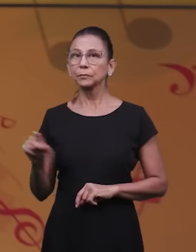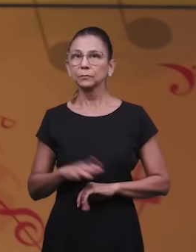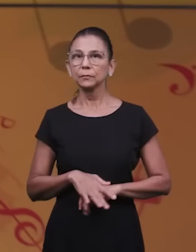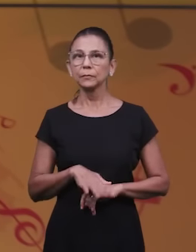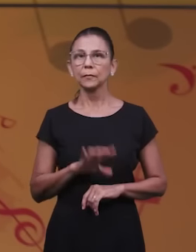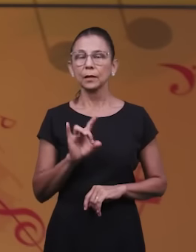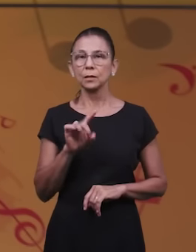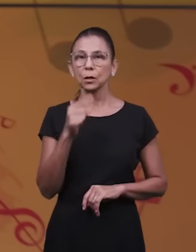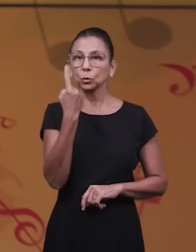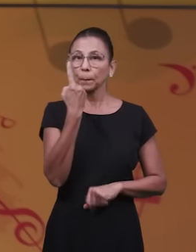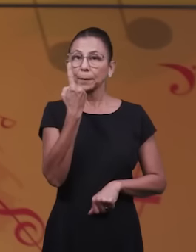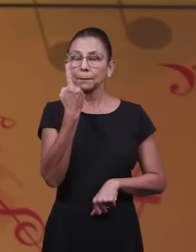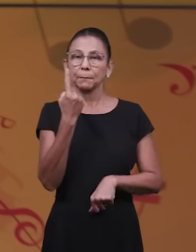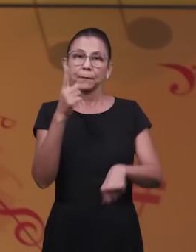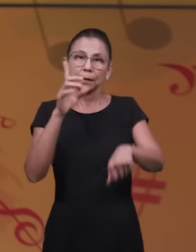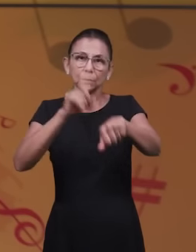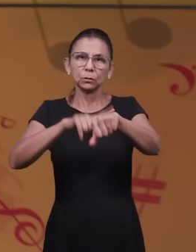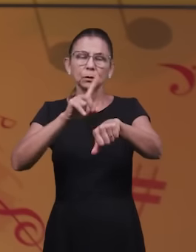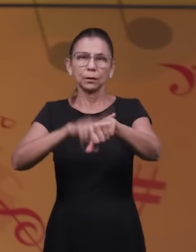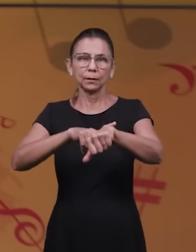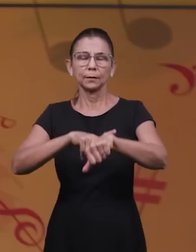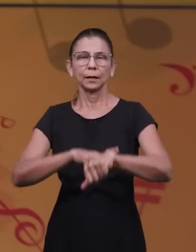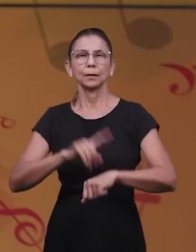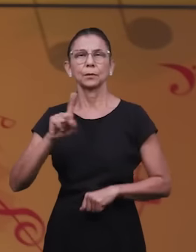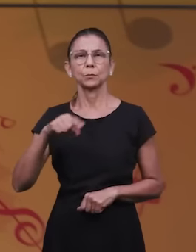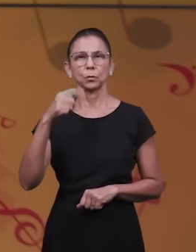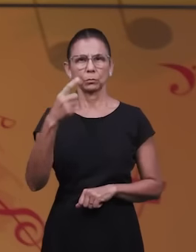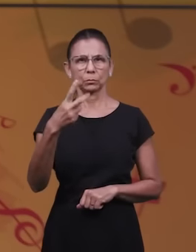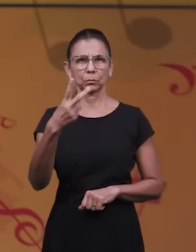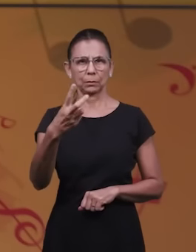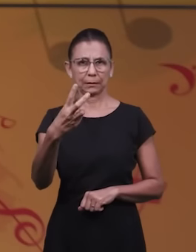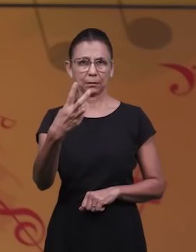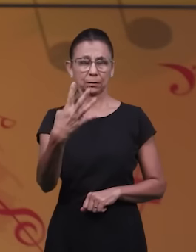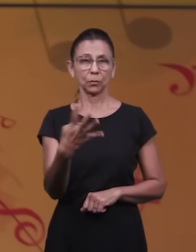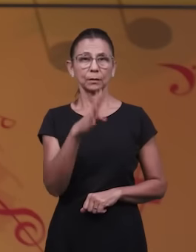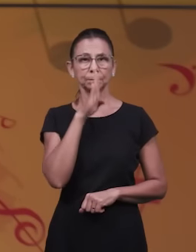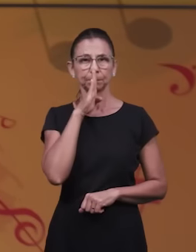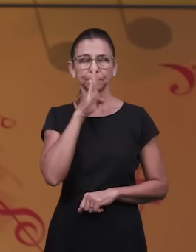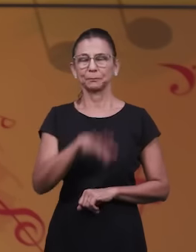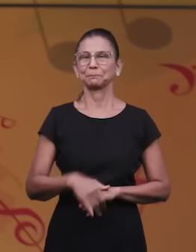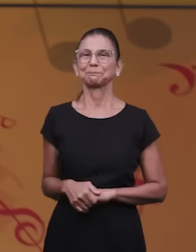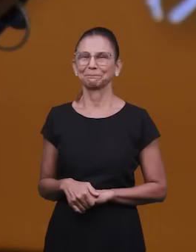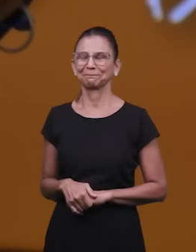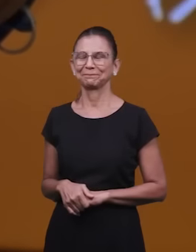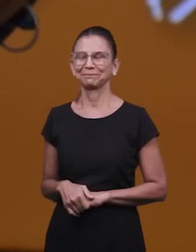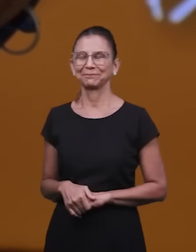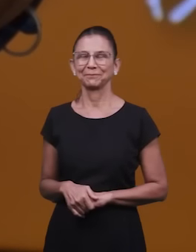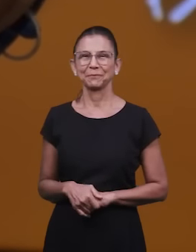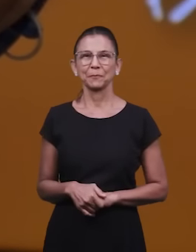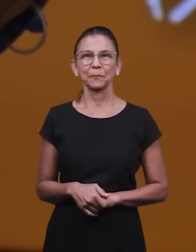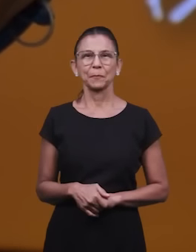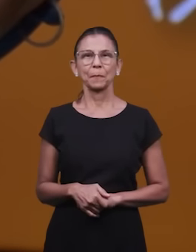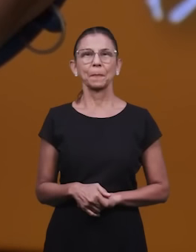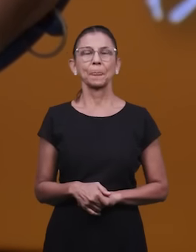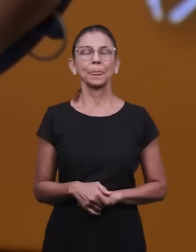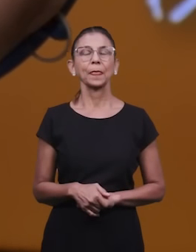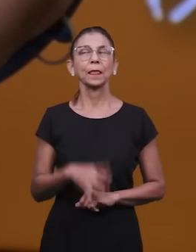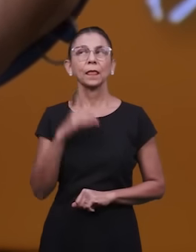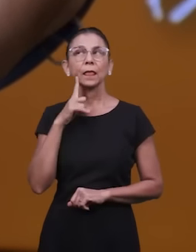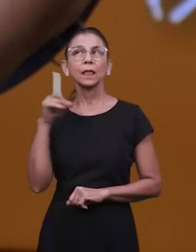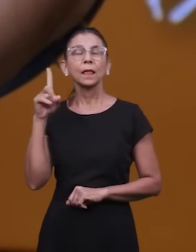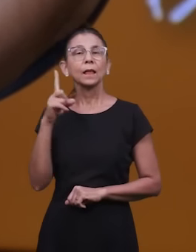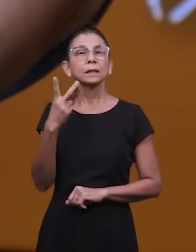só no primeiro tempo. E o resto, que é o dois, três, quatro, é um silêncio. Vamos lá.